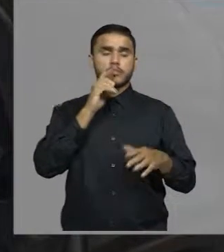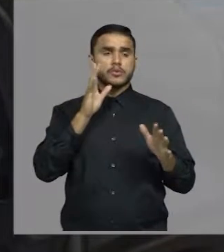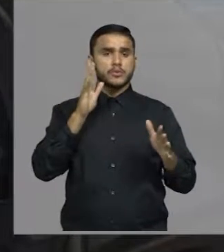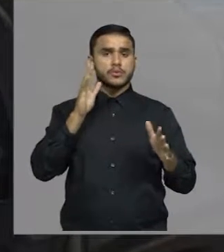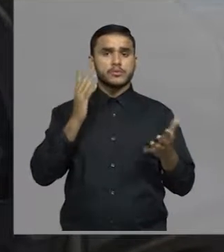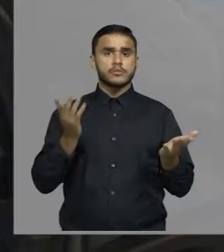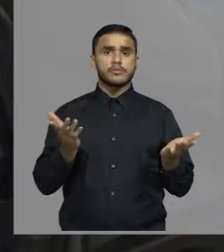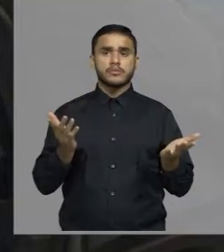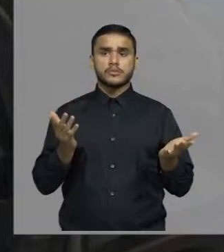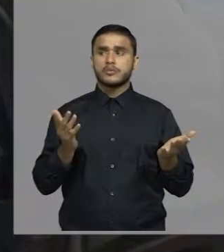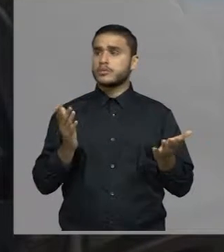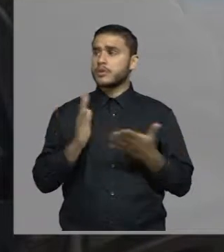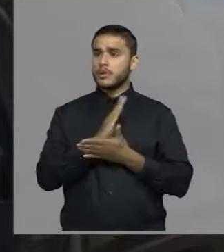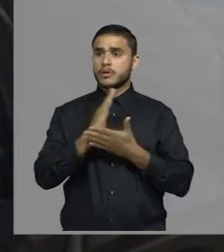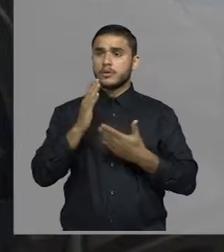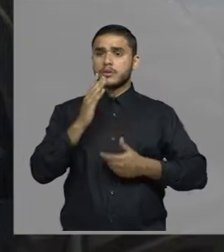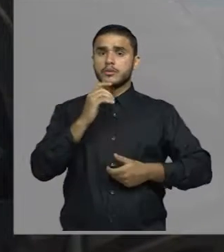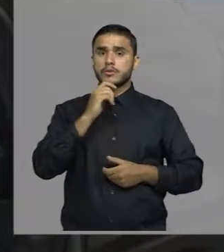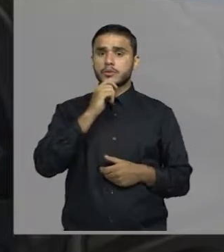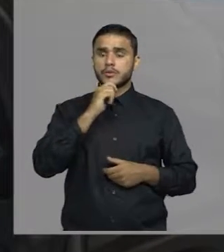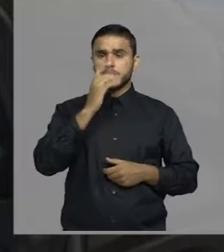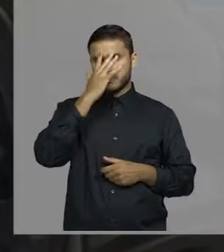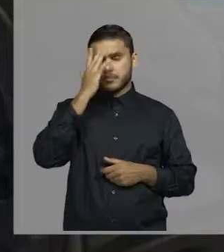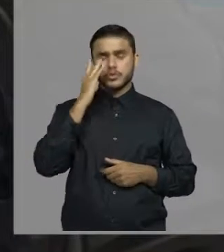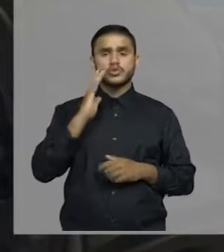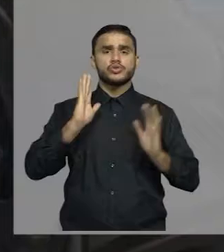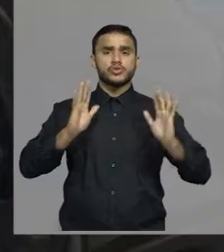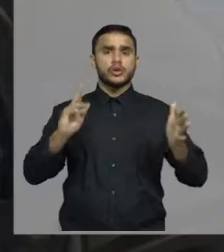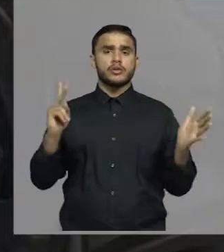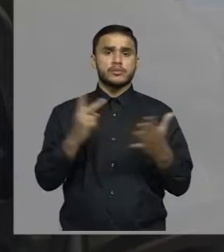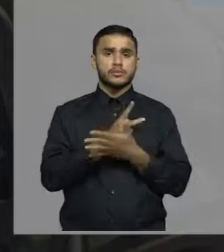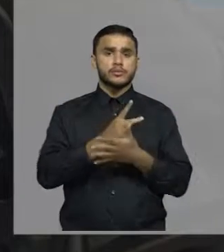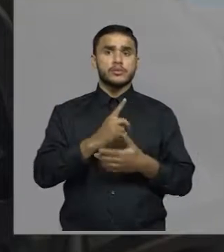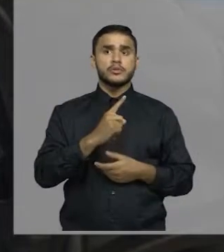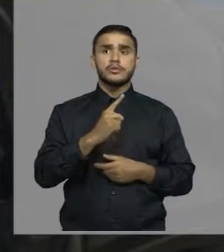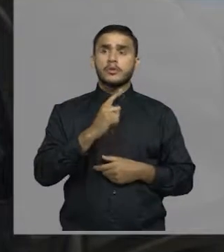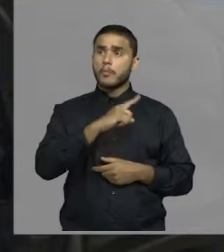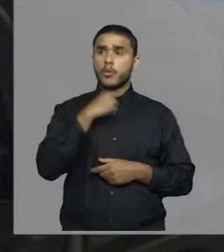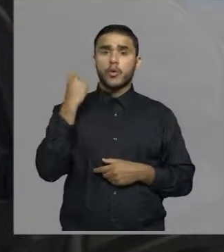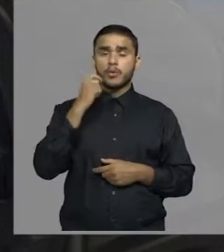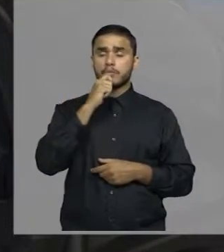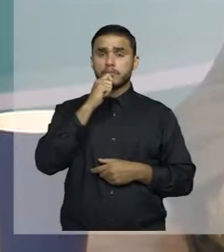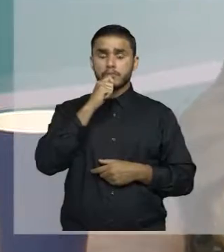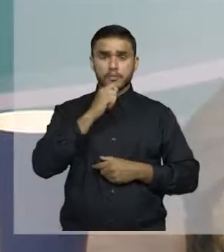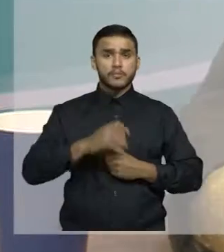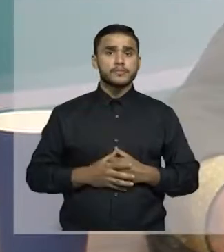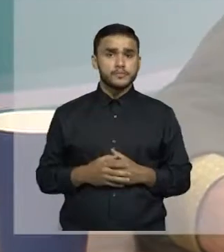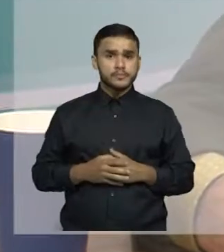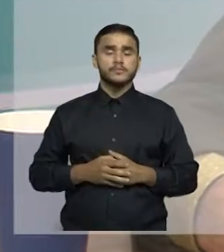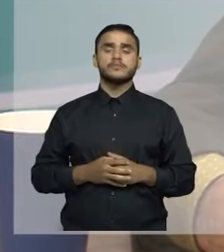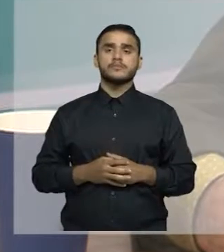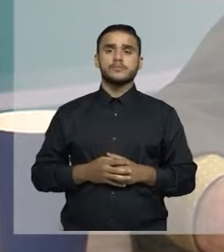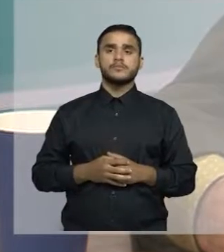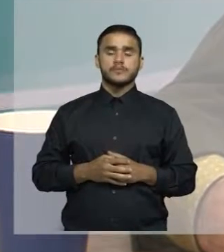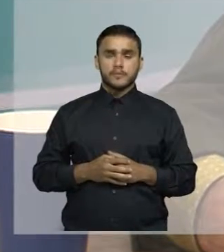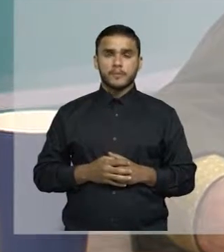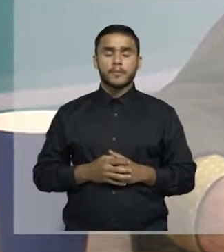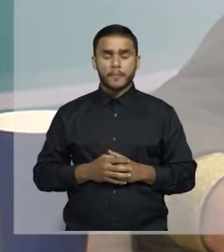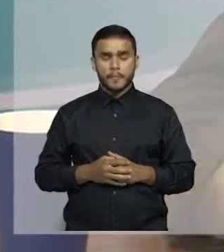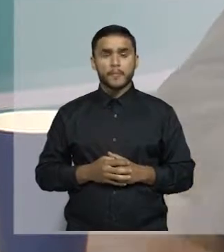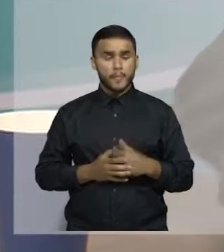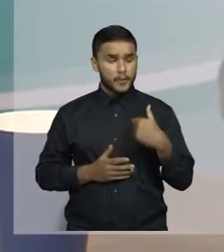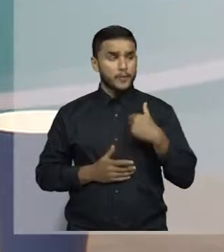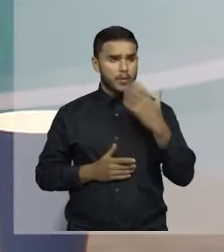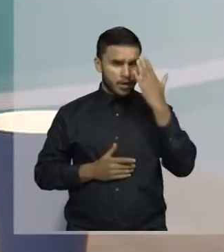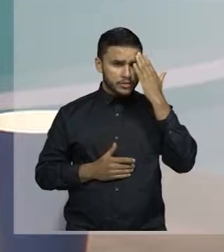humanas, parece que não. Vítimas fatais, porque ferida alguém já foi. Alguém já foi, né? Mas eu classificaria como terrorismo.